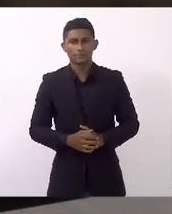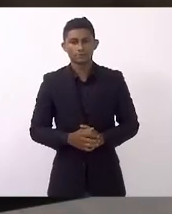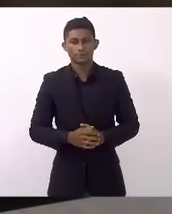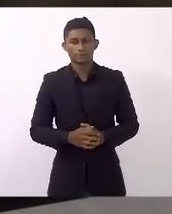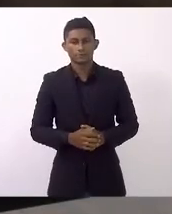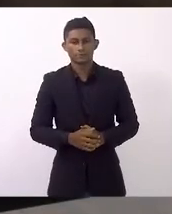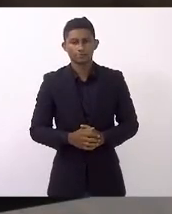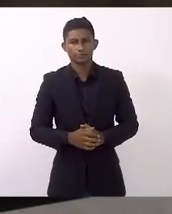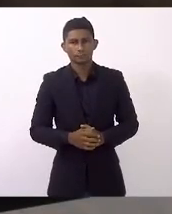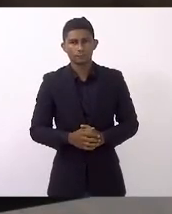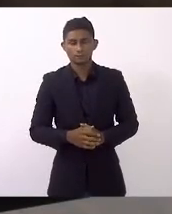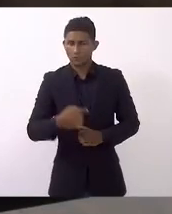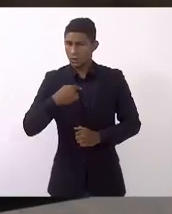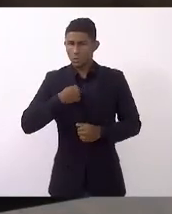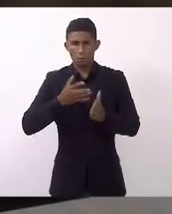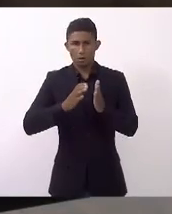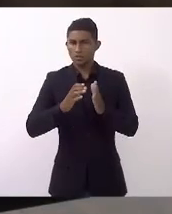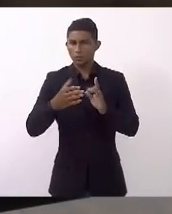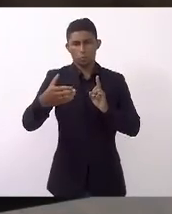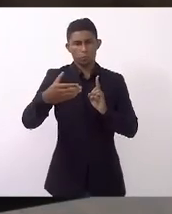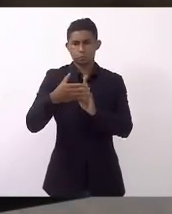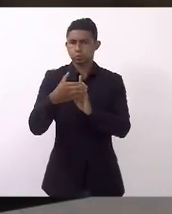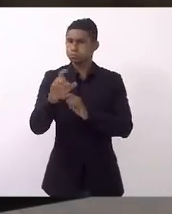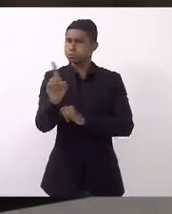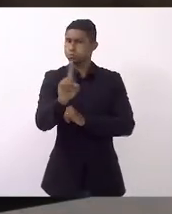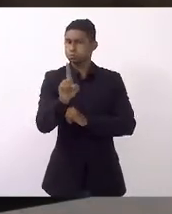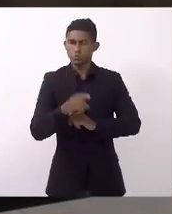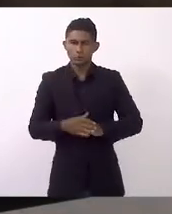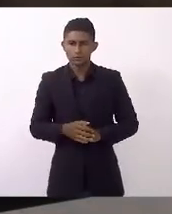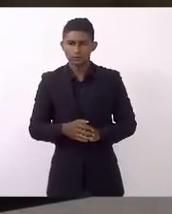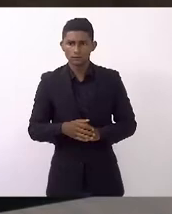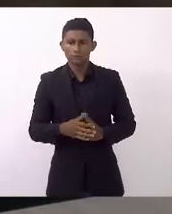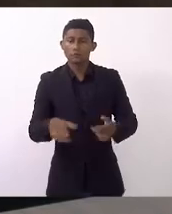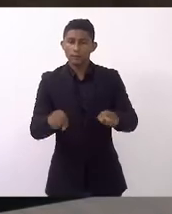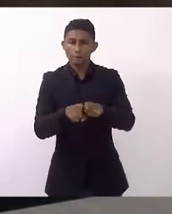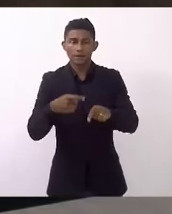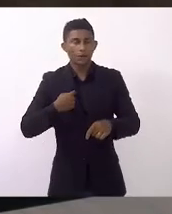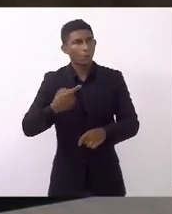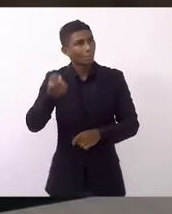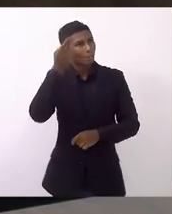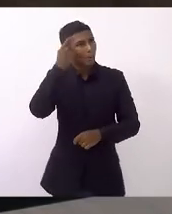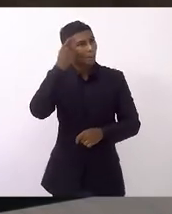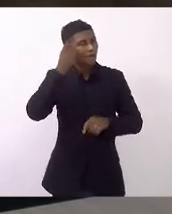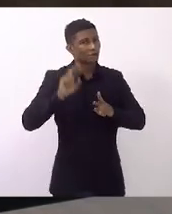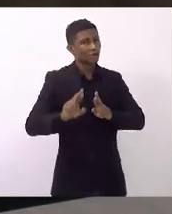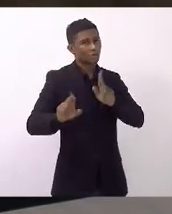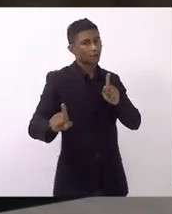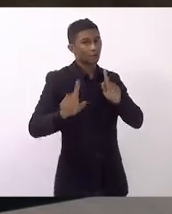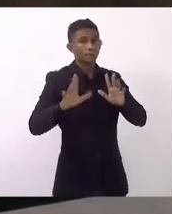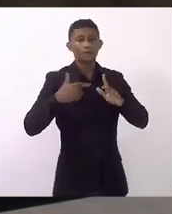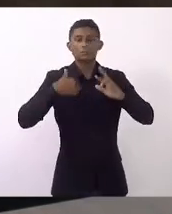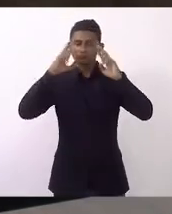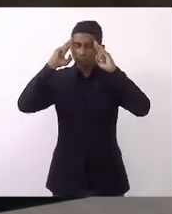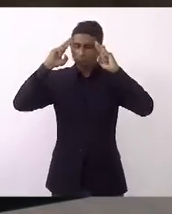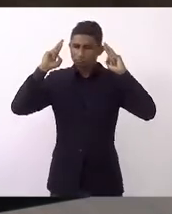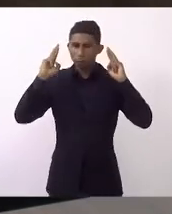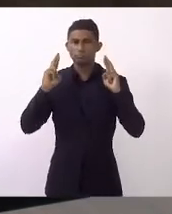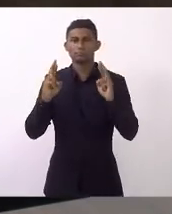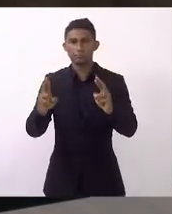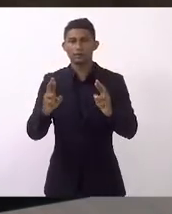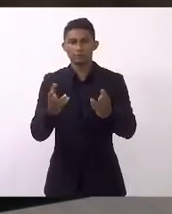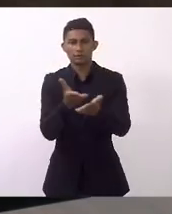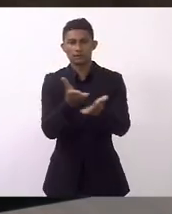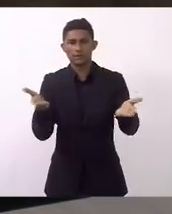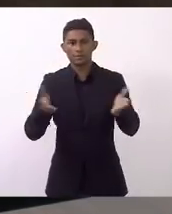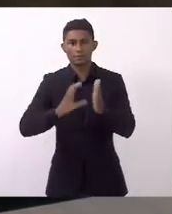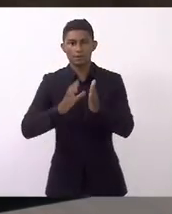da qual eu não me filio, da qual eu tenho ideias divergentes, mas respeito profundamente os que